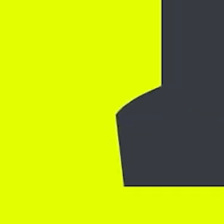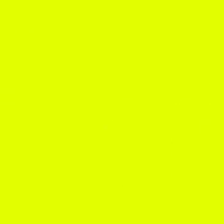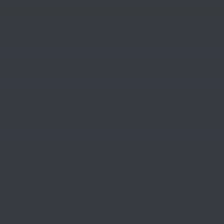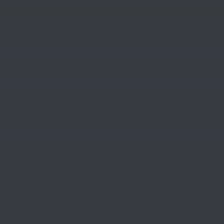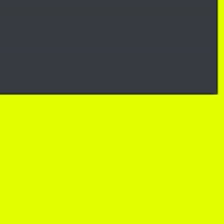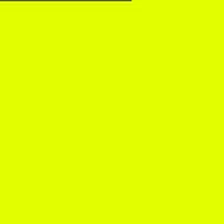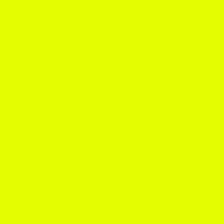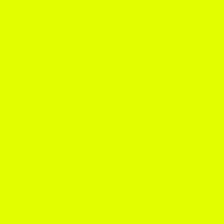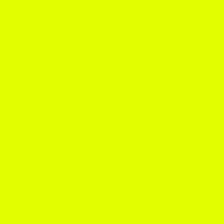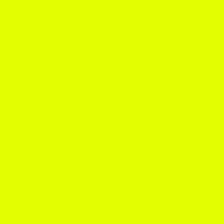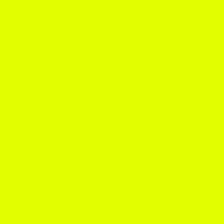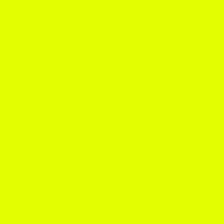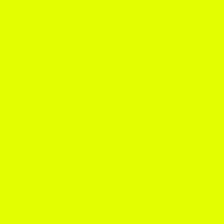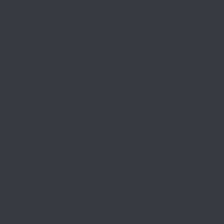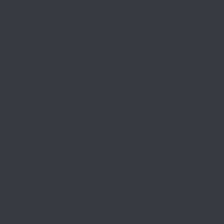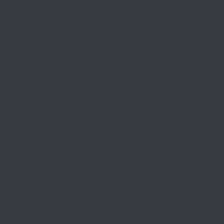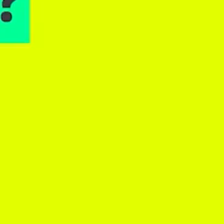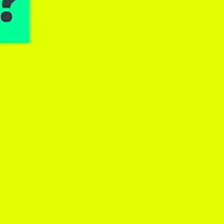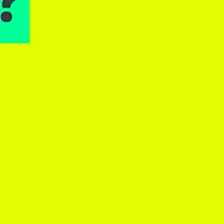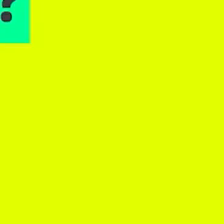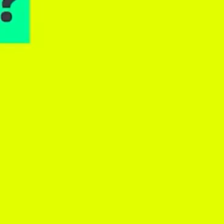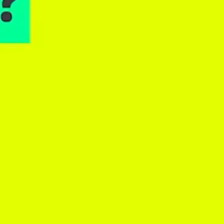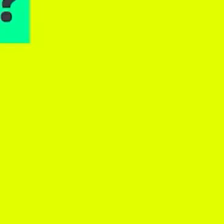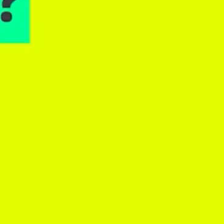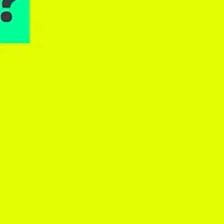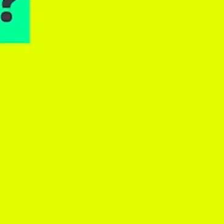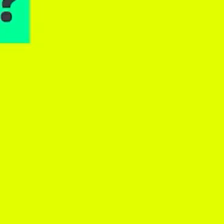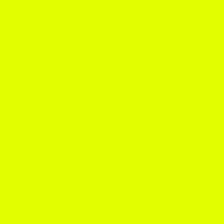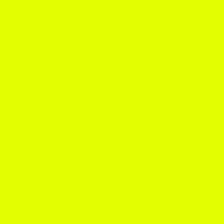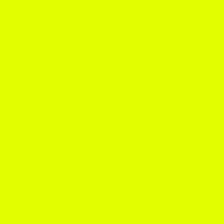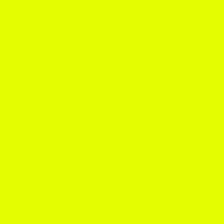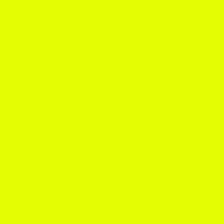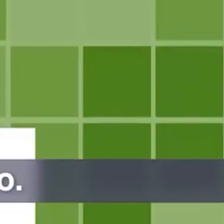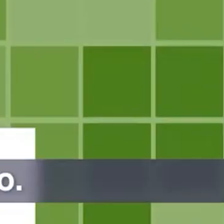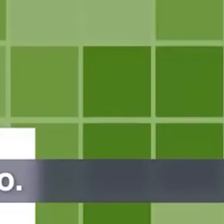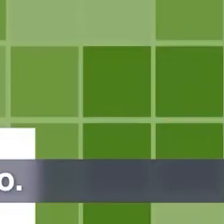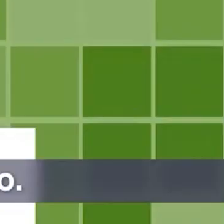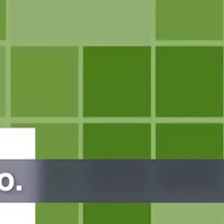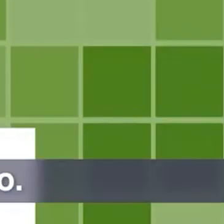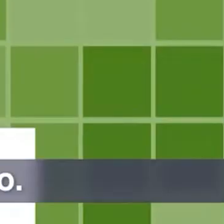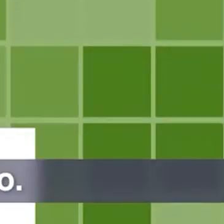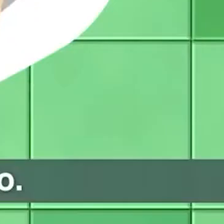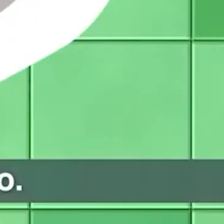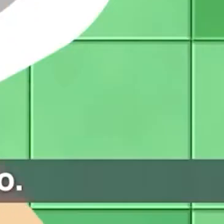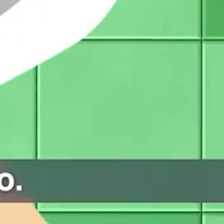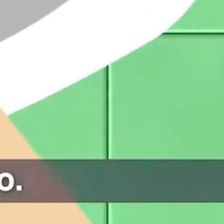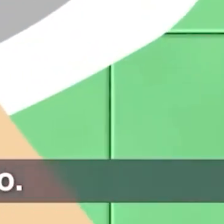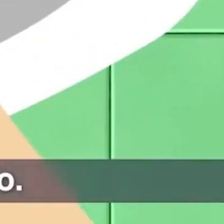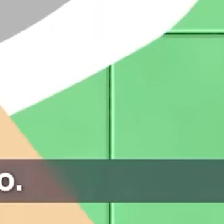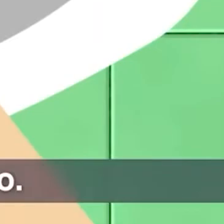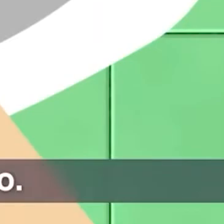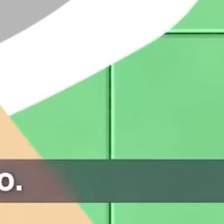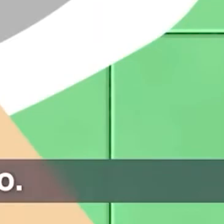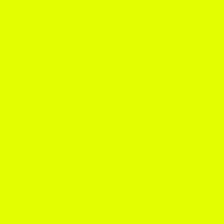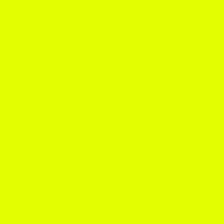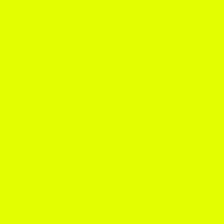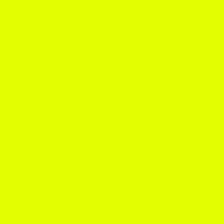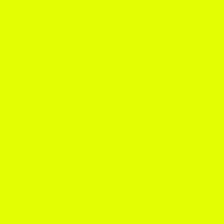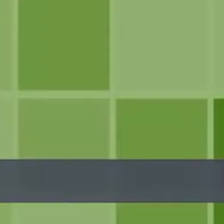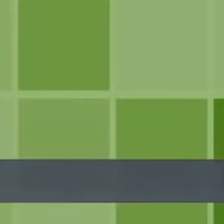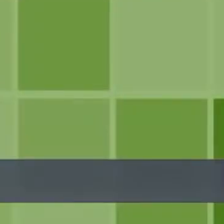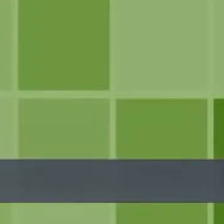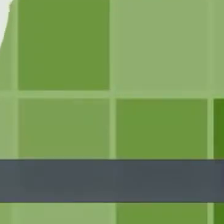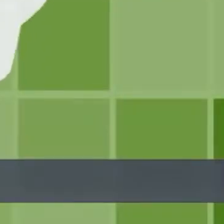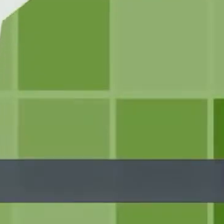Dicas de saúde. Você sabe lavar as mãos corretamente? 1. Molhe as mãos e depois coloque sabão.